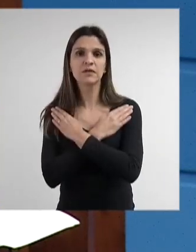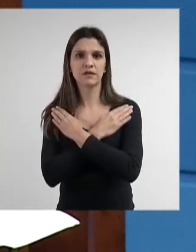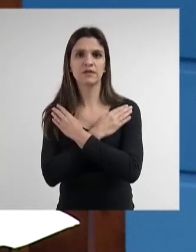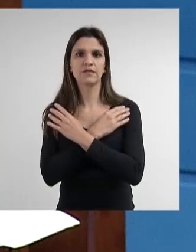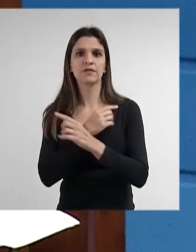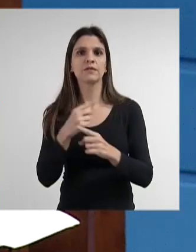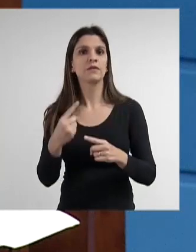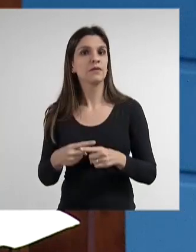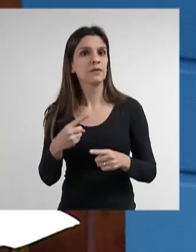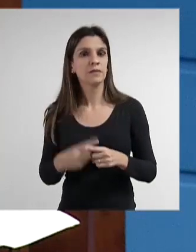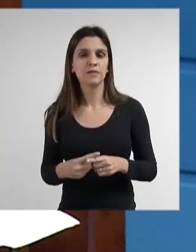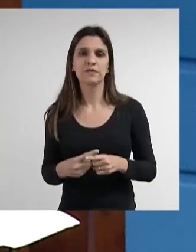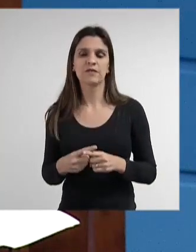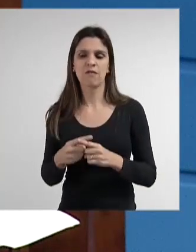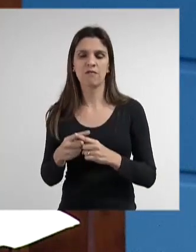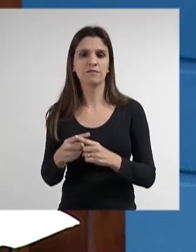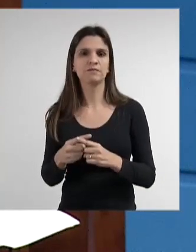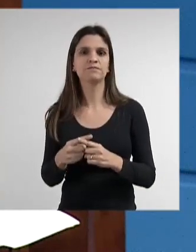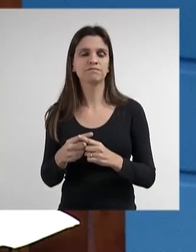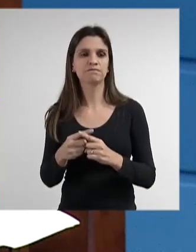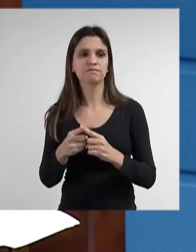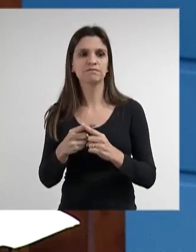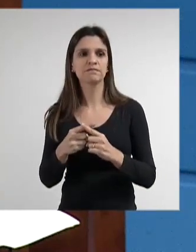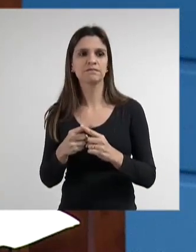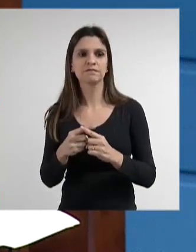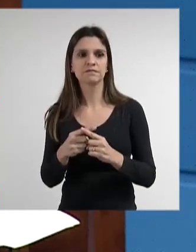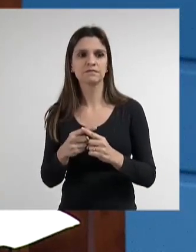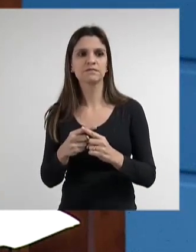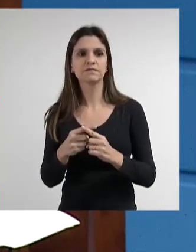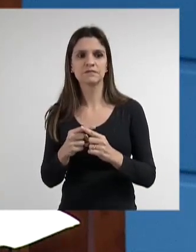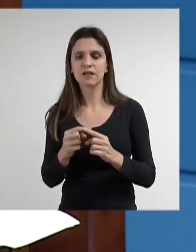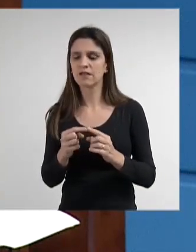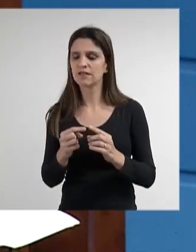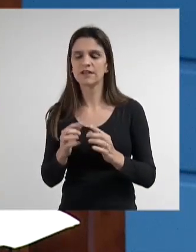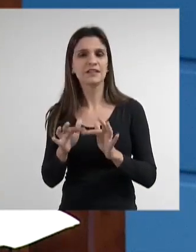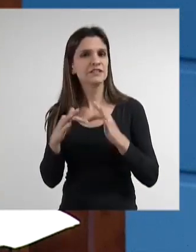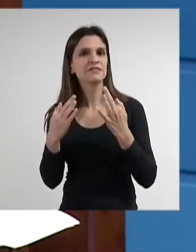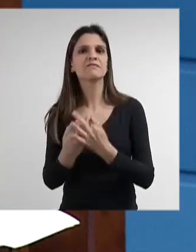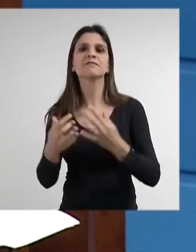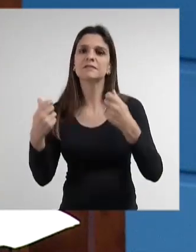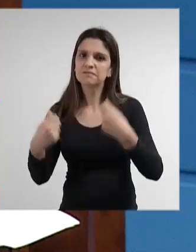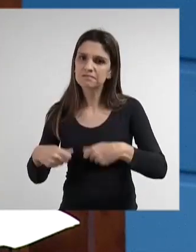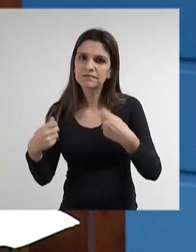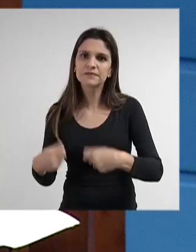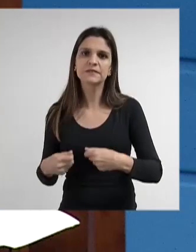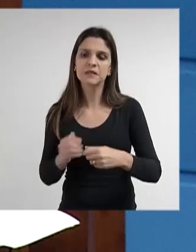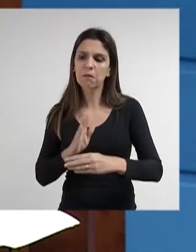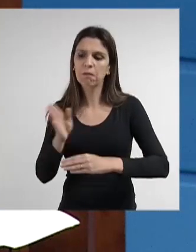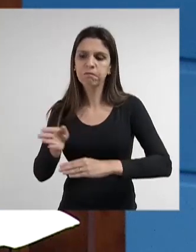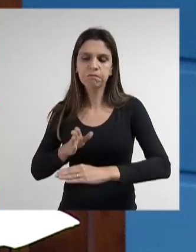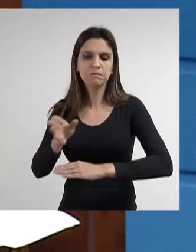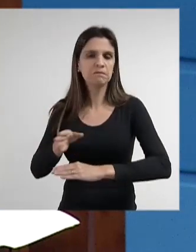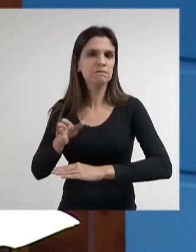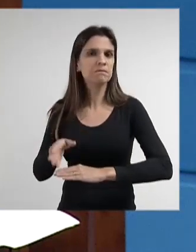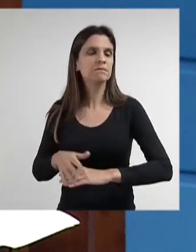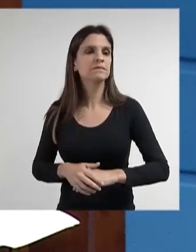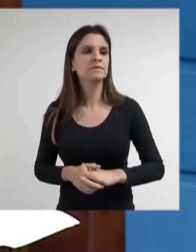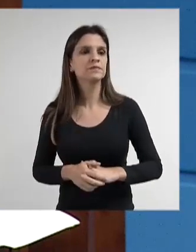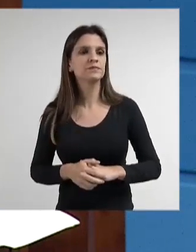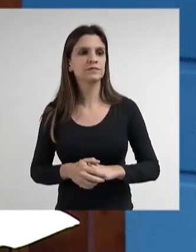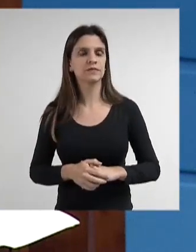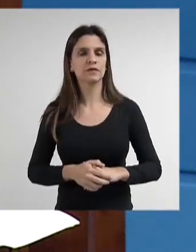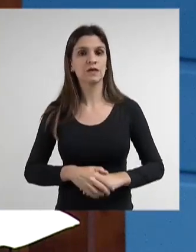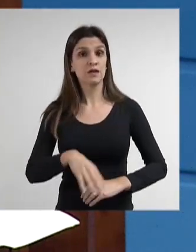famílias vão até a paróquia buscar a cesta básica. E aí, é nesse momento que o Estado